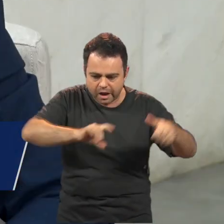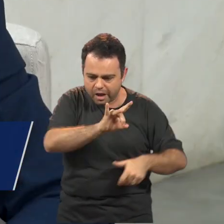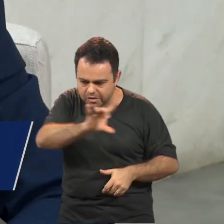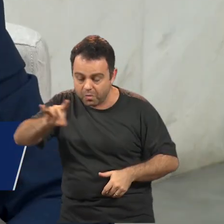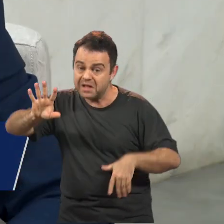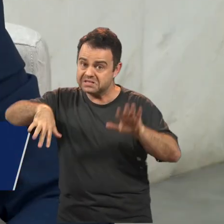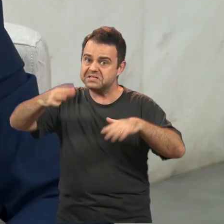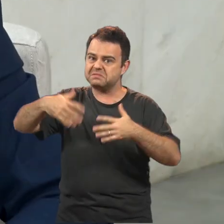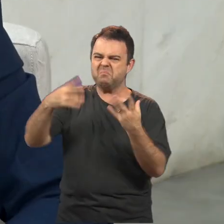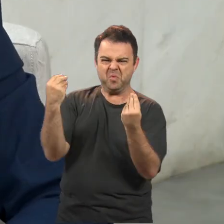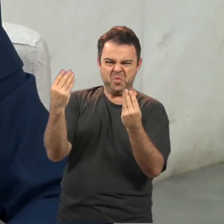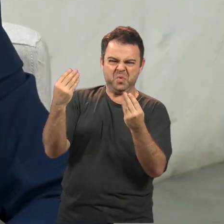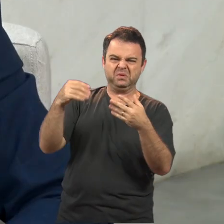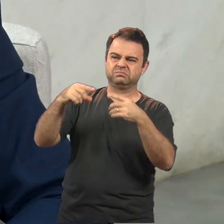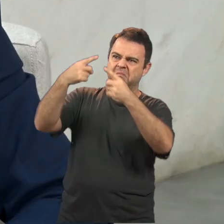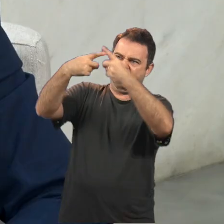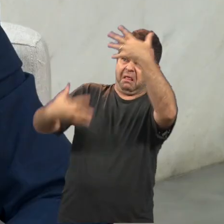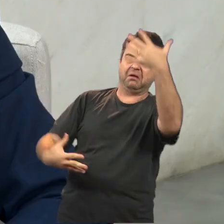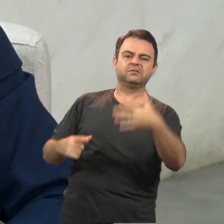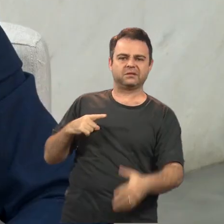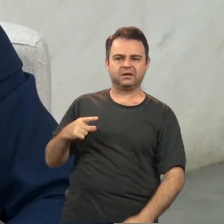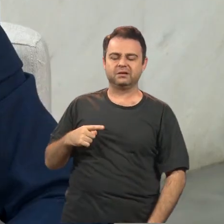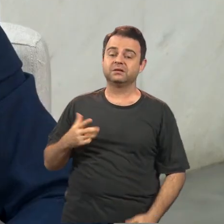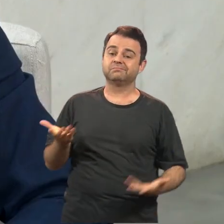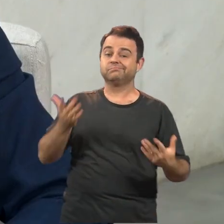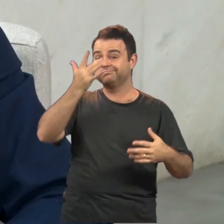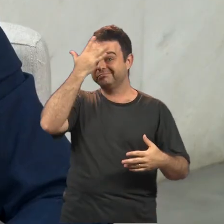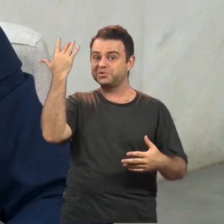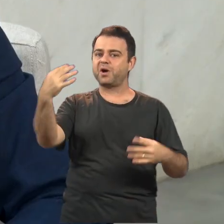elas às vezes não compreende como funciona o